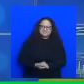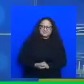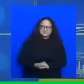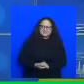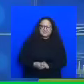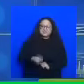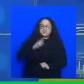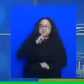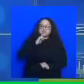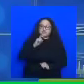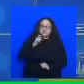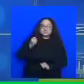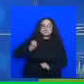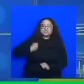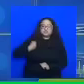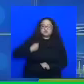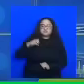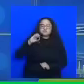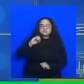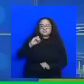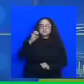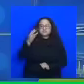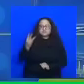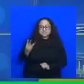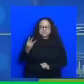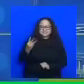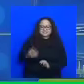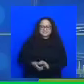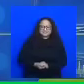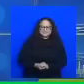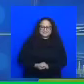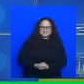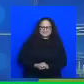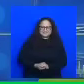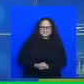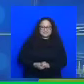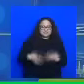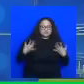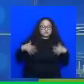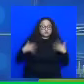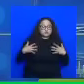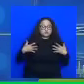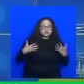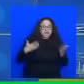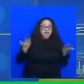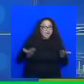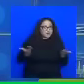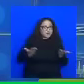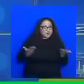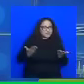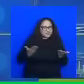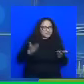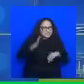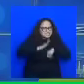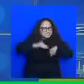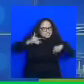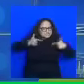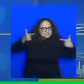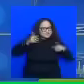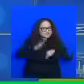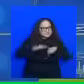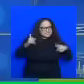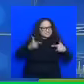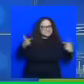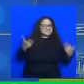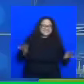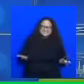Bola verde, número 03. Verde, 03. E pode ser agora, hein? Pode chamar que a sorte vem. O sexto e último